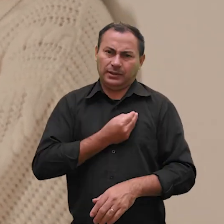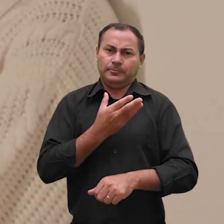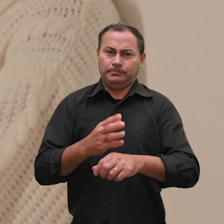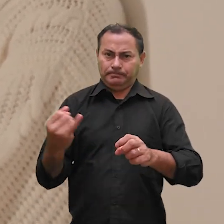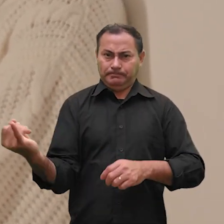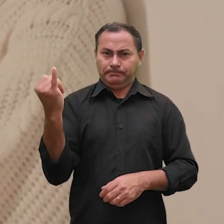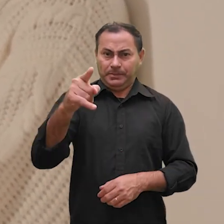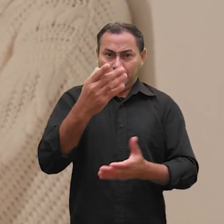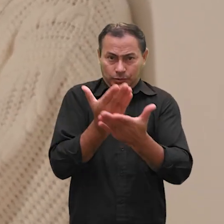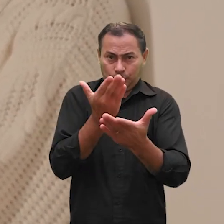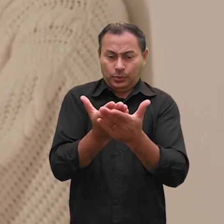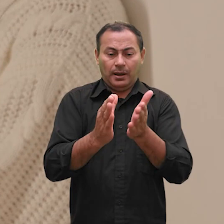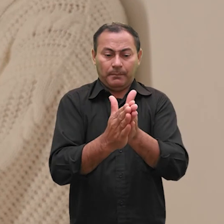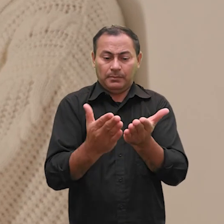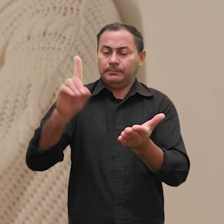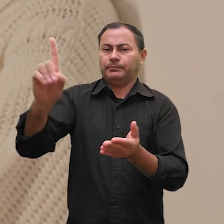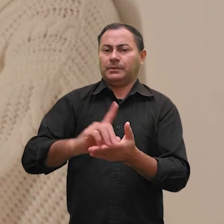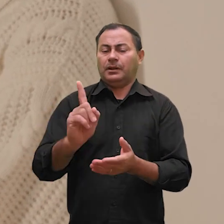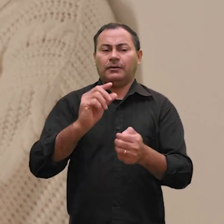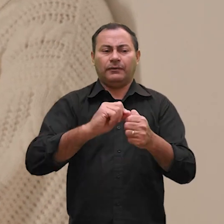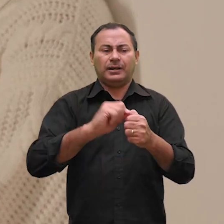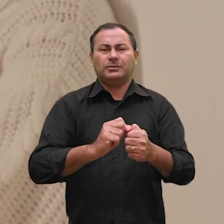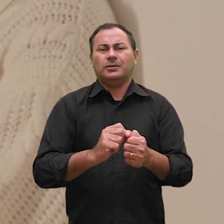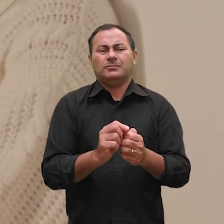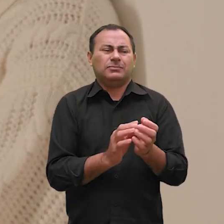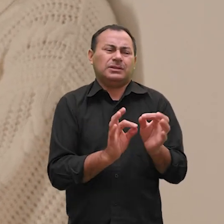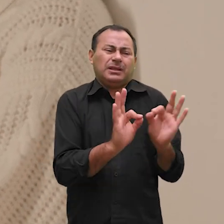conhecimentos. Portanto, quando você estudar as Escrituras, não haja